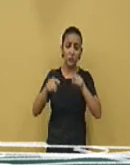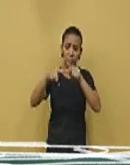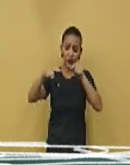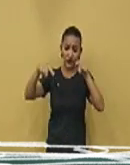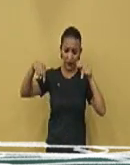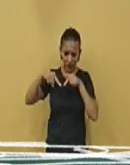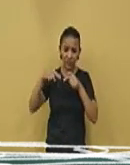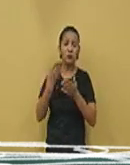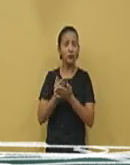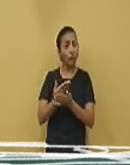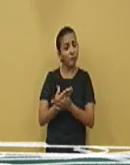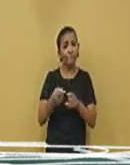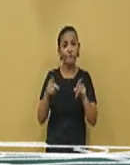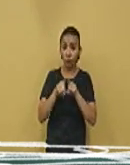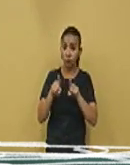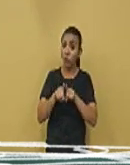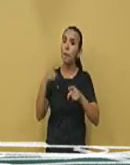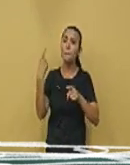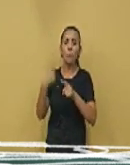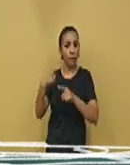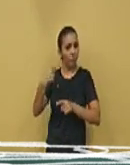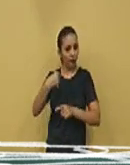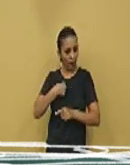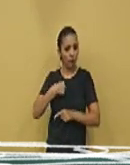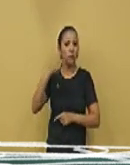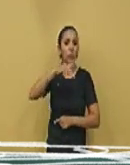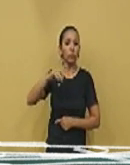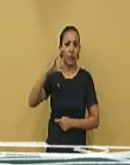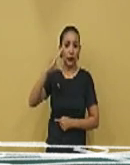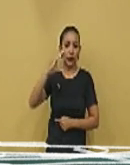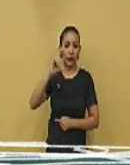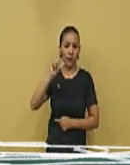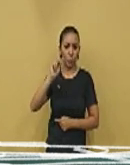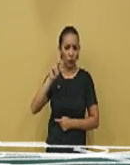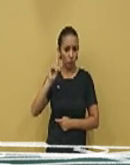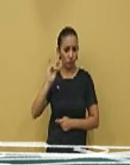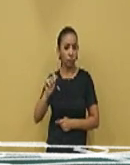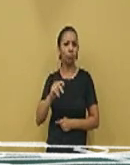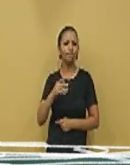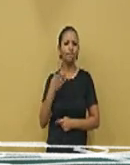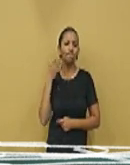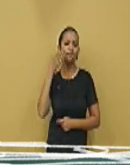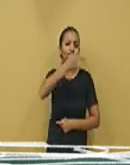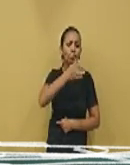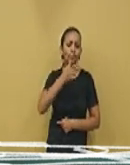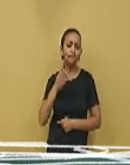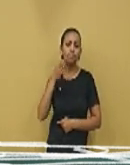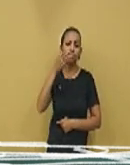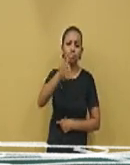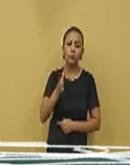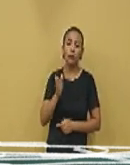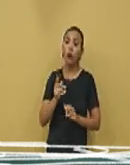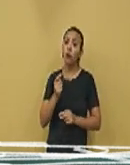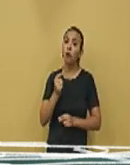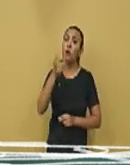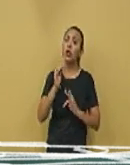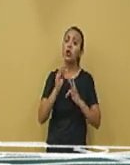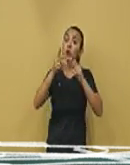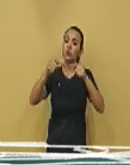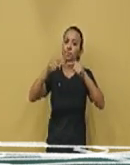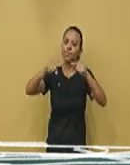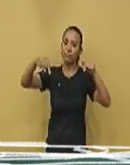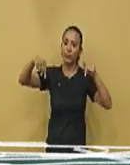aula, pois eu e a professora Cláudia temos passado por quase todas as salas de